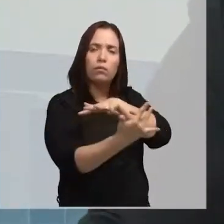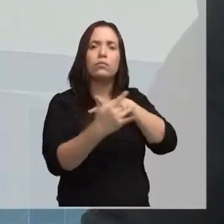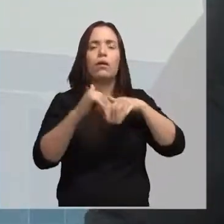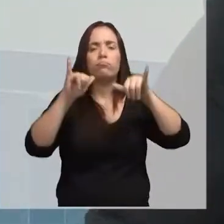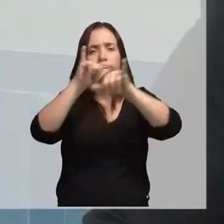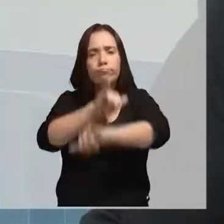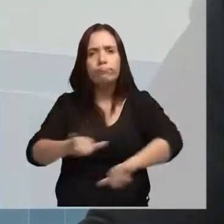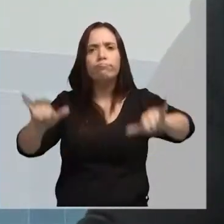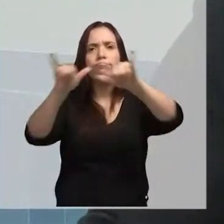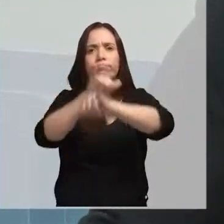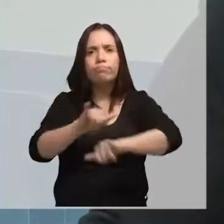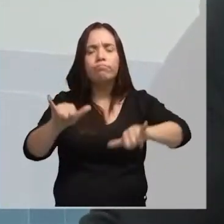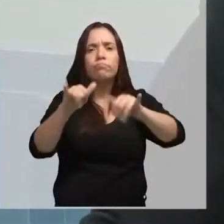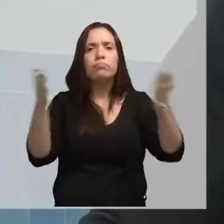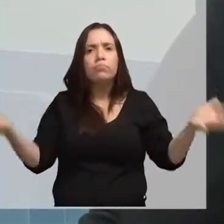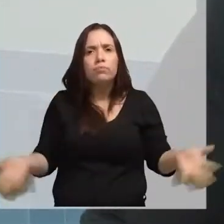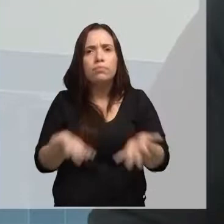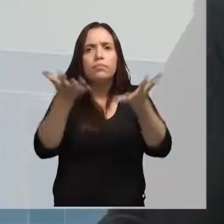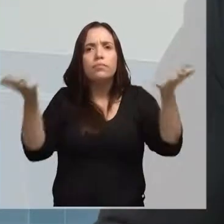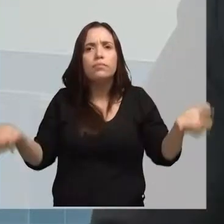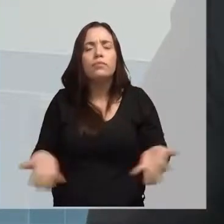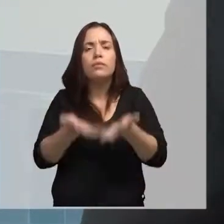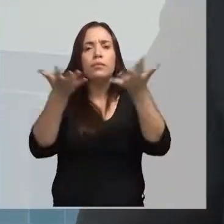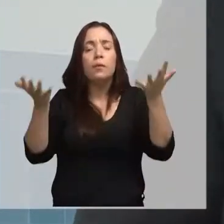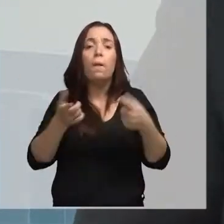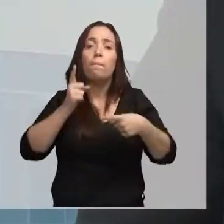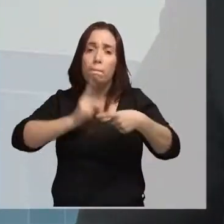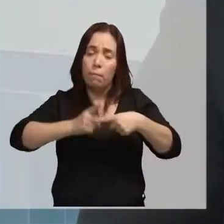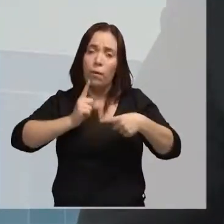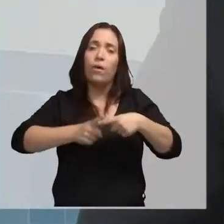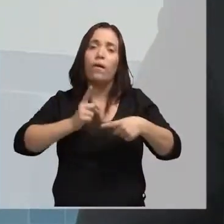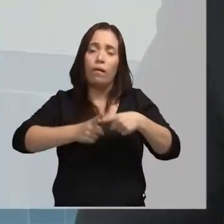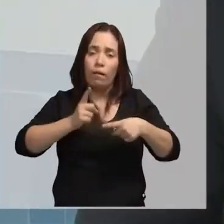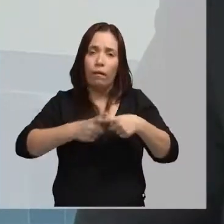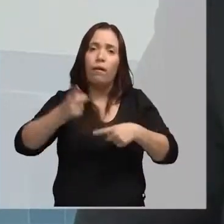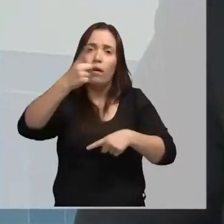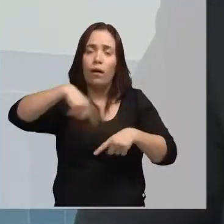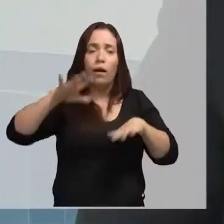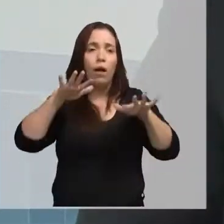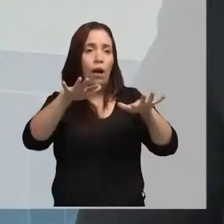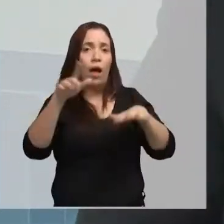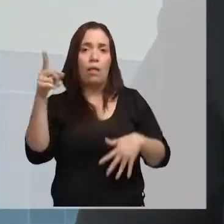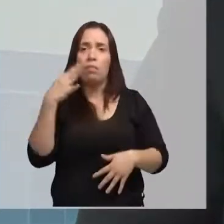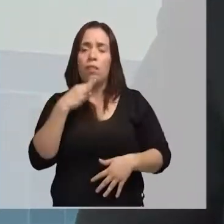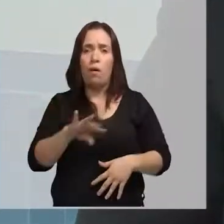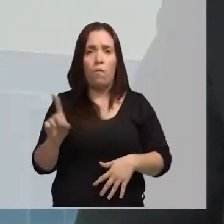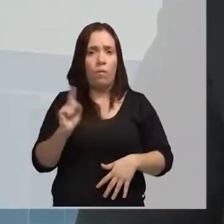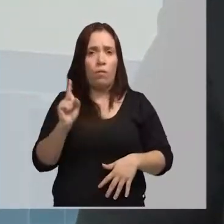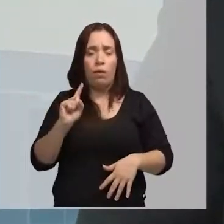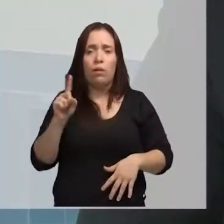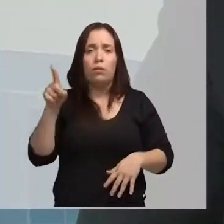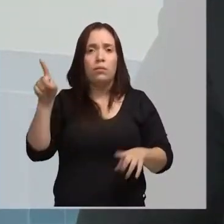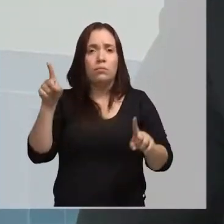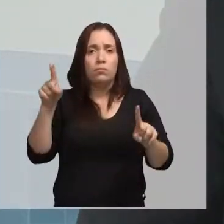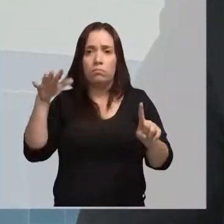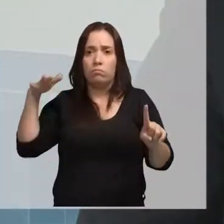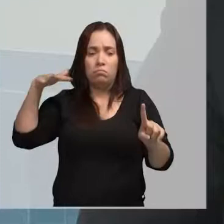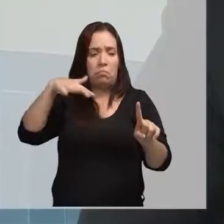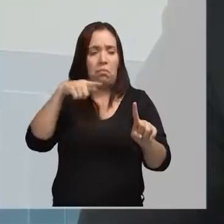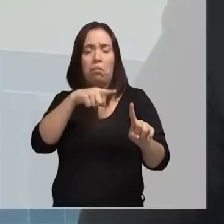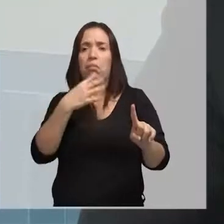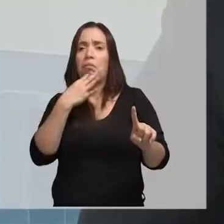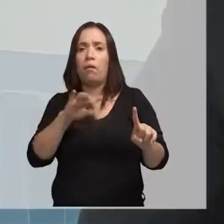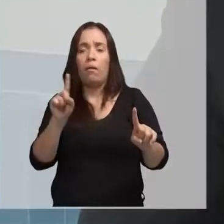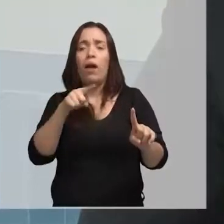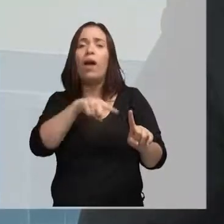ver se há um crescimento, para ver o crescimento, porque está acontecendo isso, né? É uma pessoa desconhecida, falar na velha política, e ele representa o que tem de mais